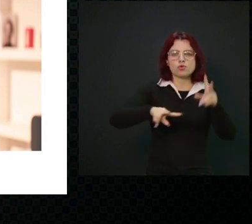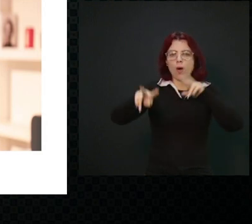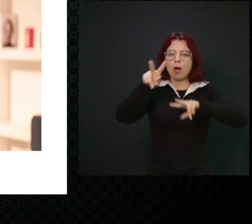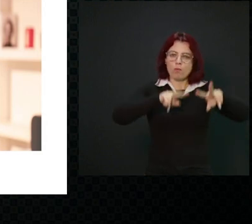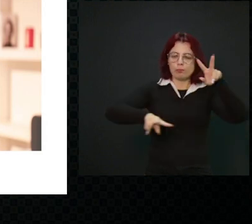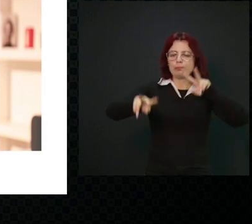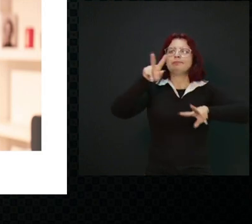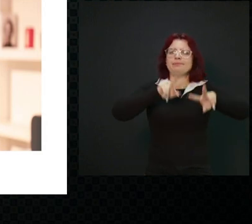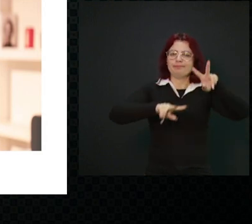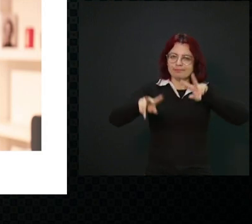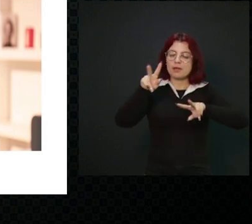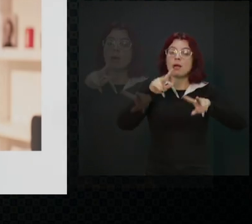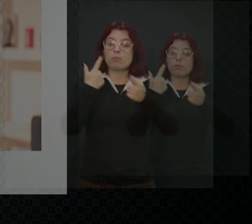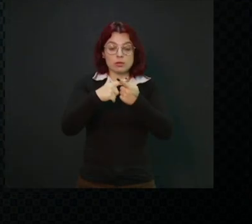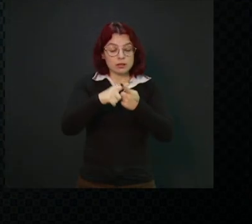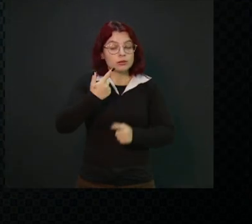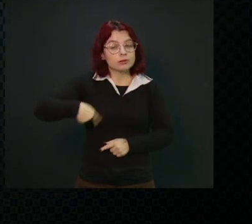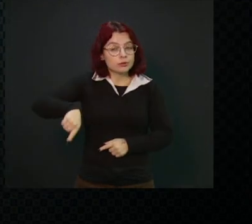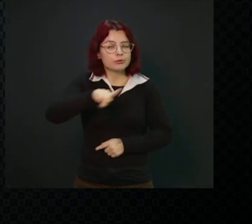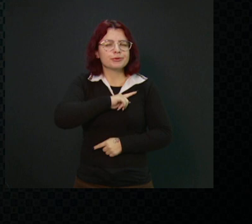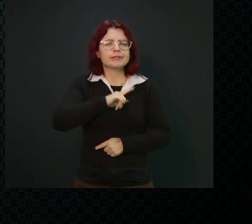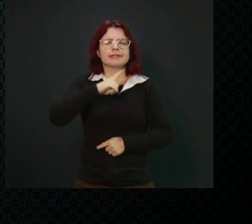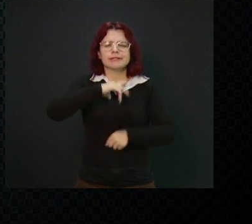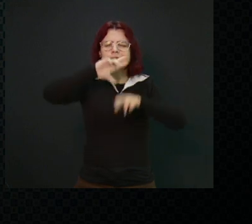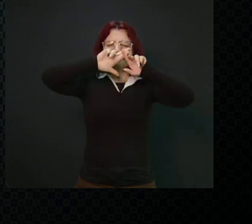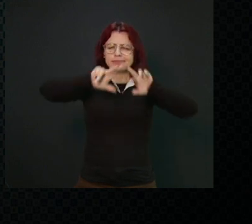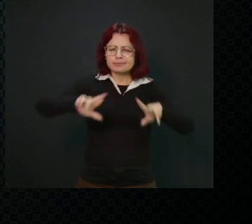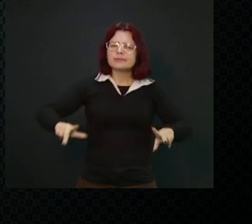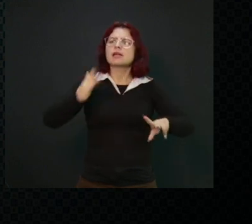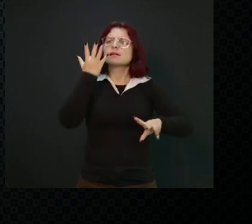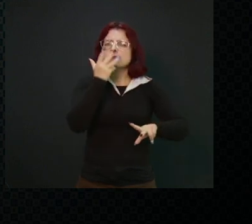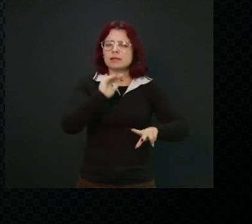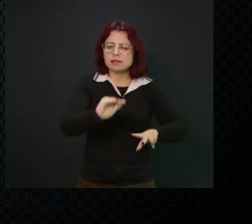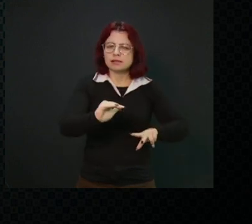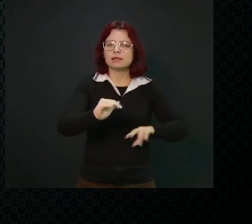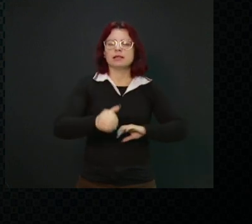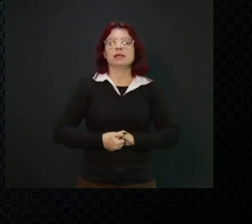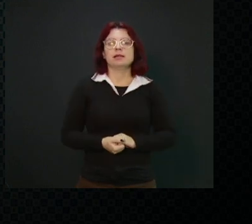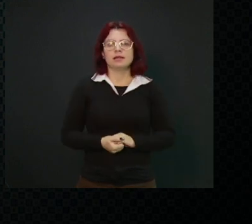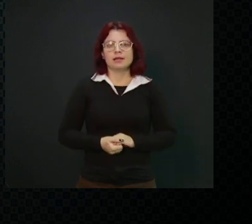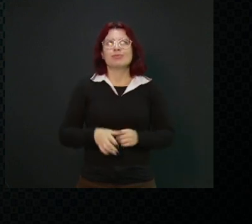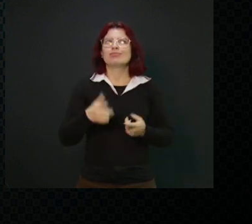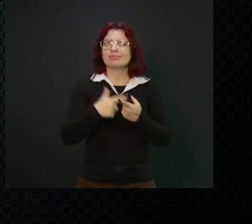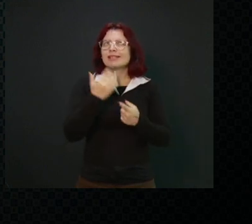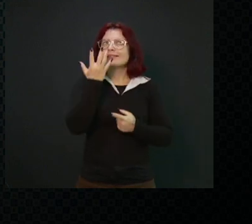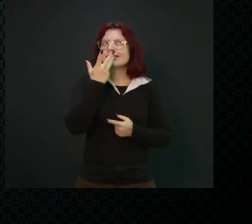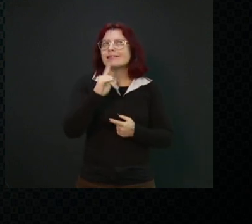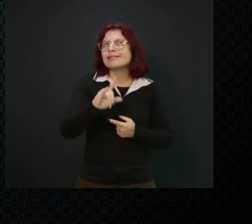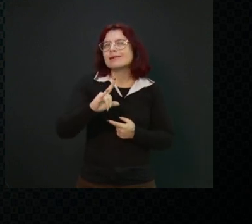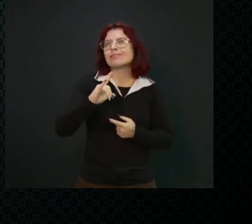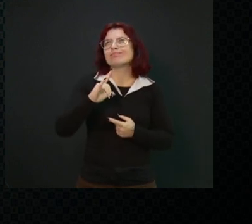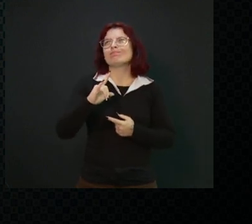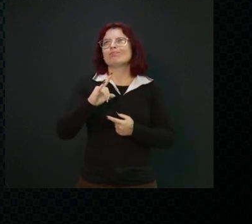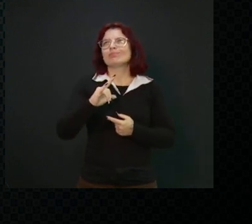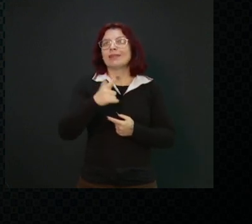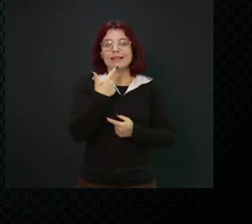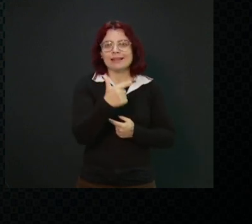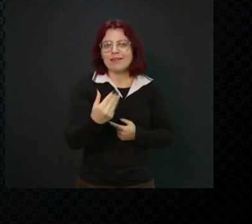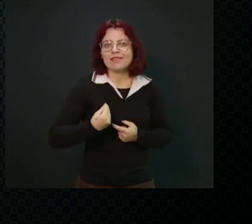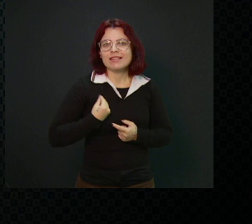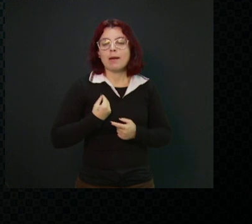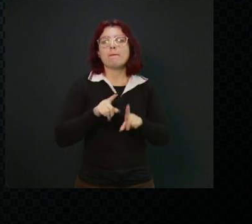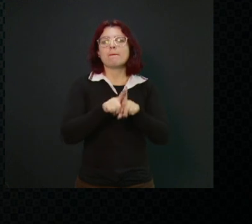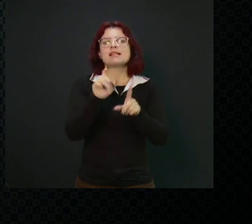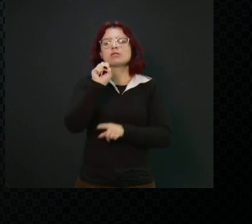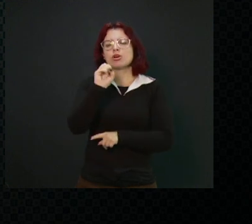Entendi. Então, nós temos várias crianças, né? Hoje as crianças estão sobrevivendo mais, mas com graves sequelas visuais,